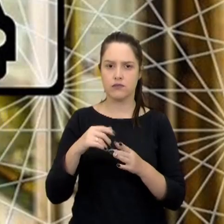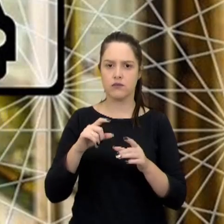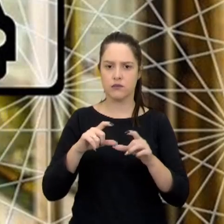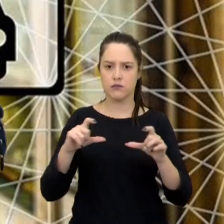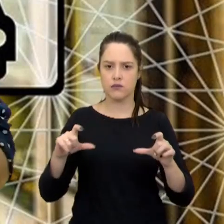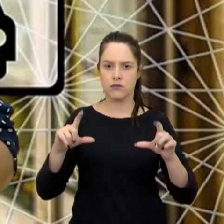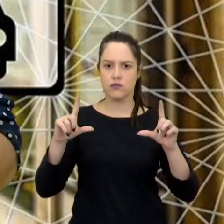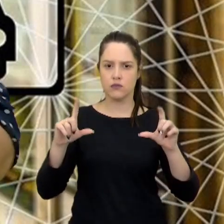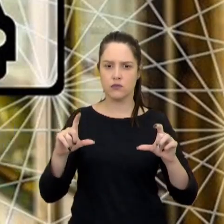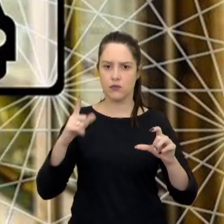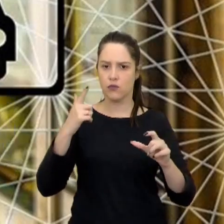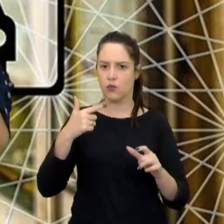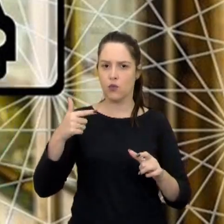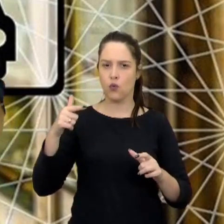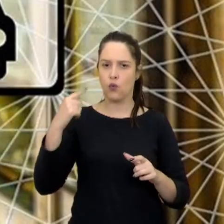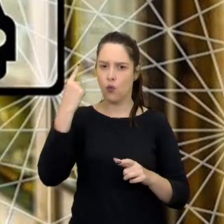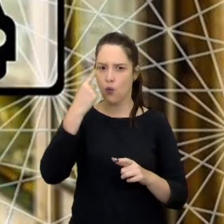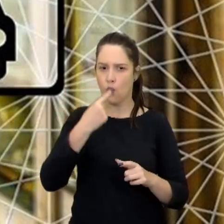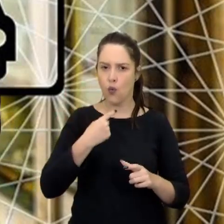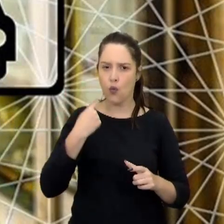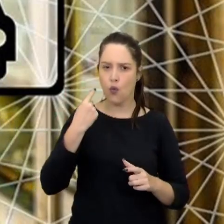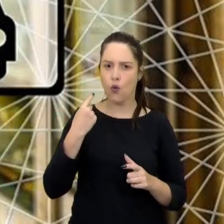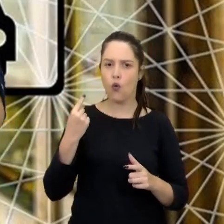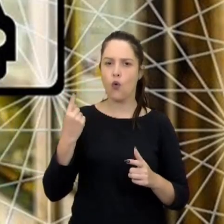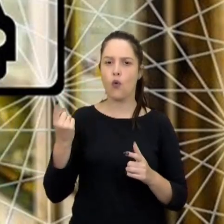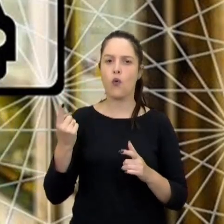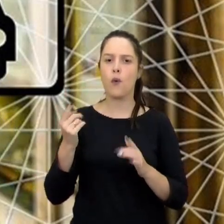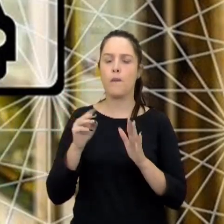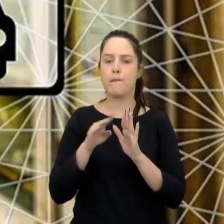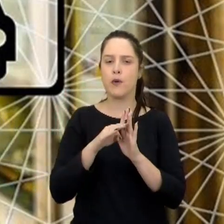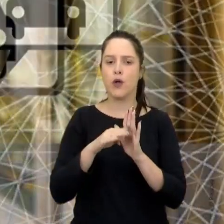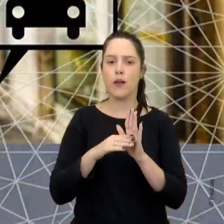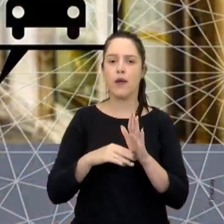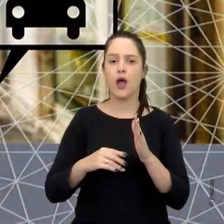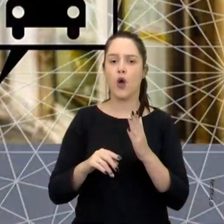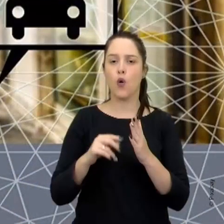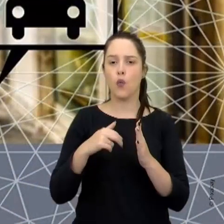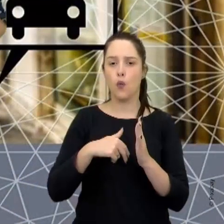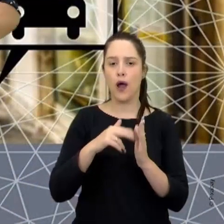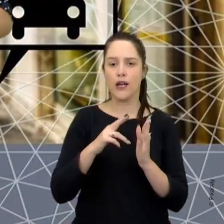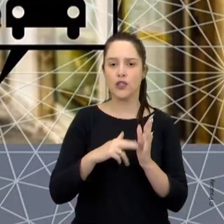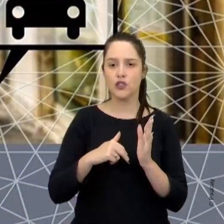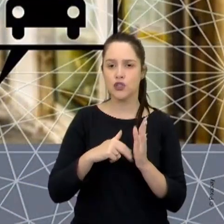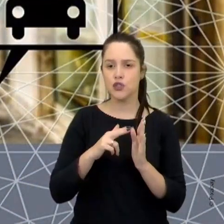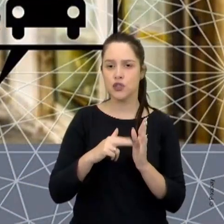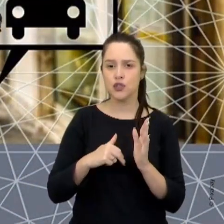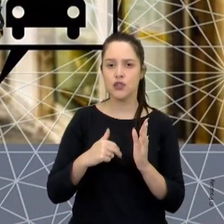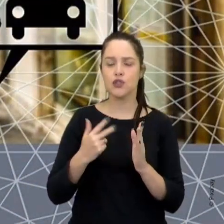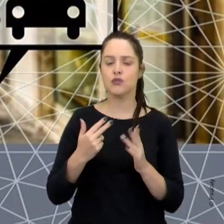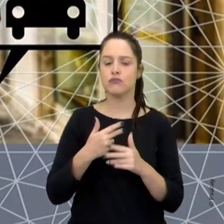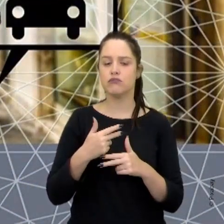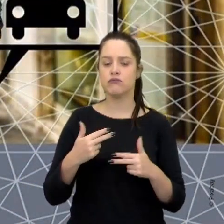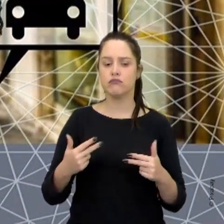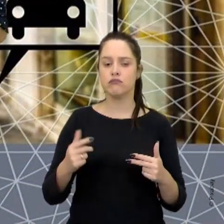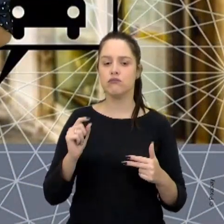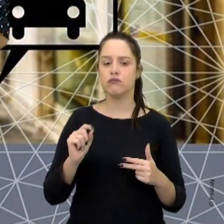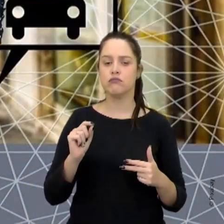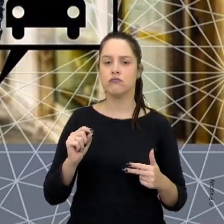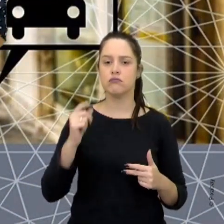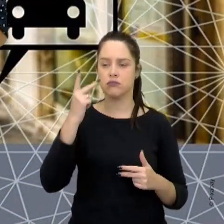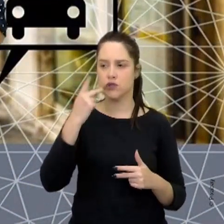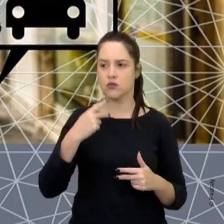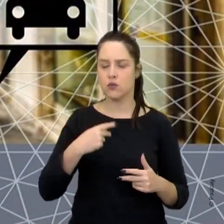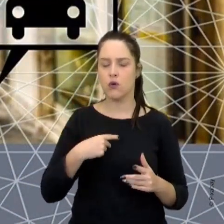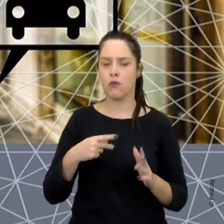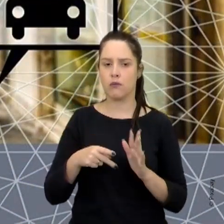registrando o outro. O outro. Sim. Agora, se fosse, por exemplo, o Pro Mauro, o artista, desenhando ele mesmo, é um autorretrato. Então, nesse caso, eu precisaria dessa